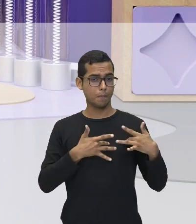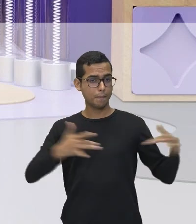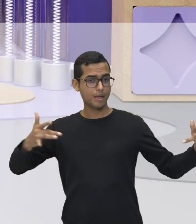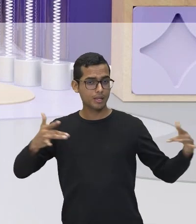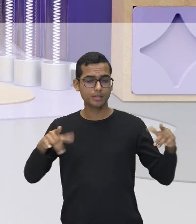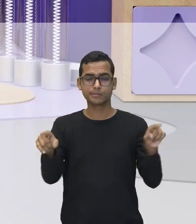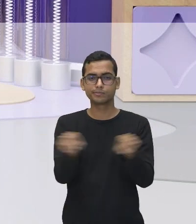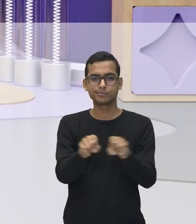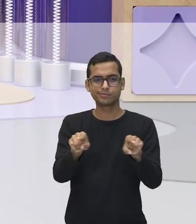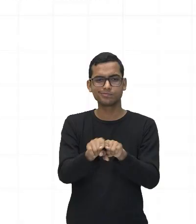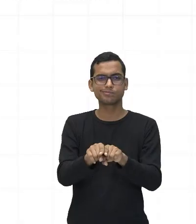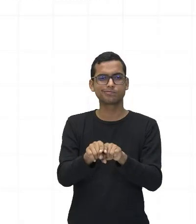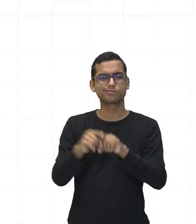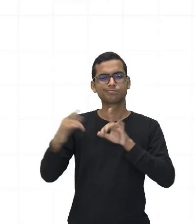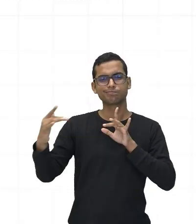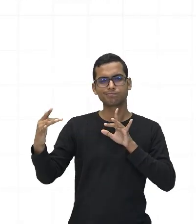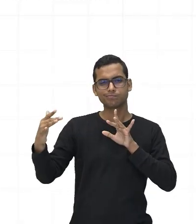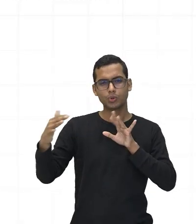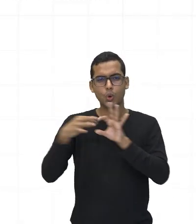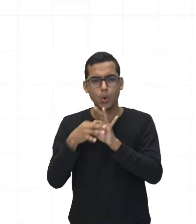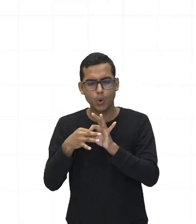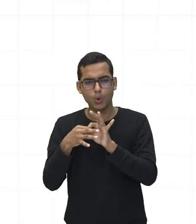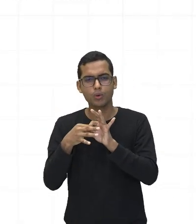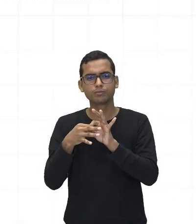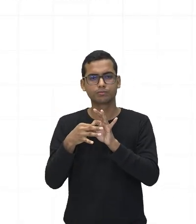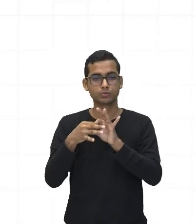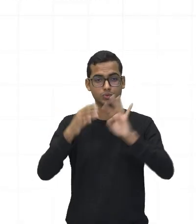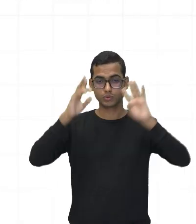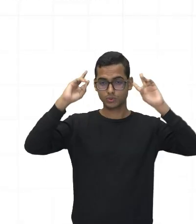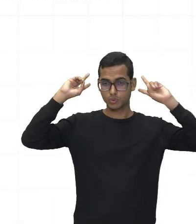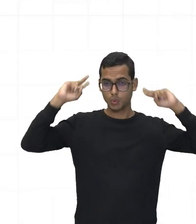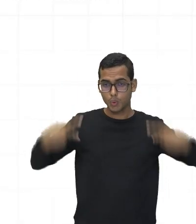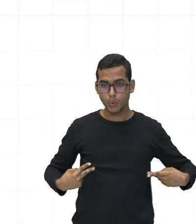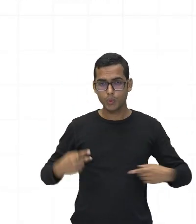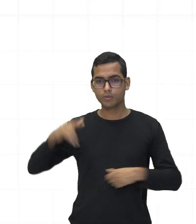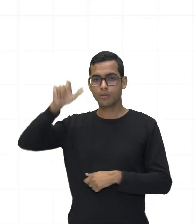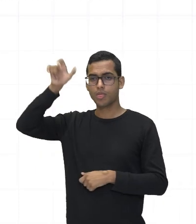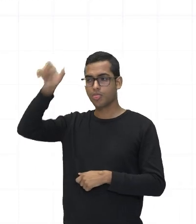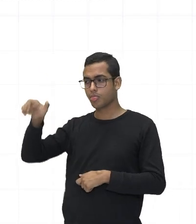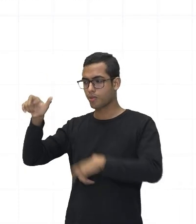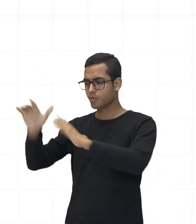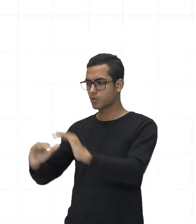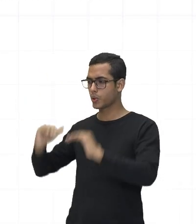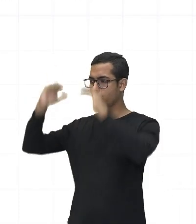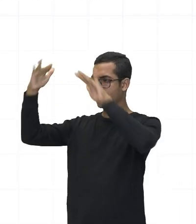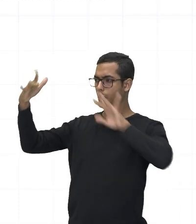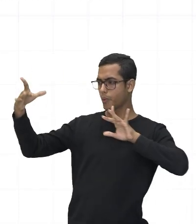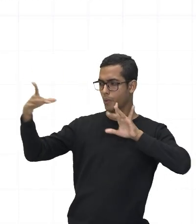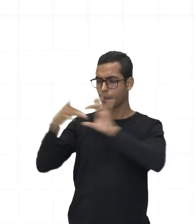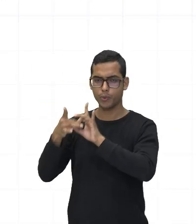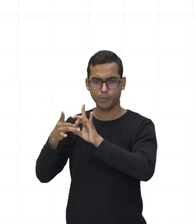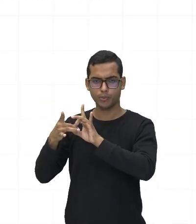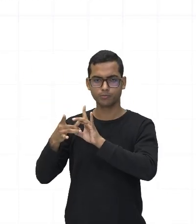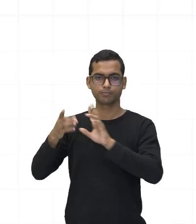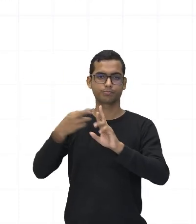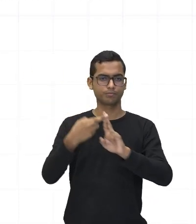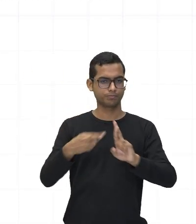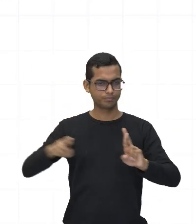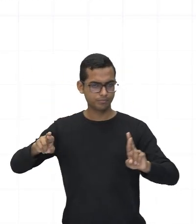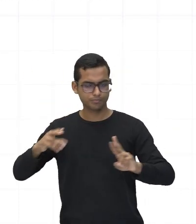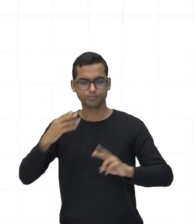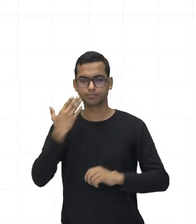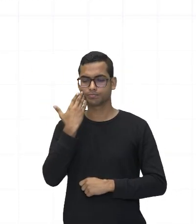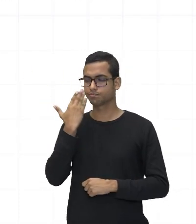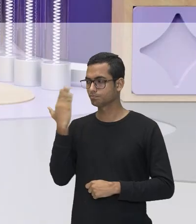que religa os homens a Deus. É a religião isso que vai